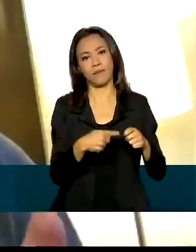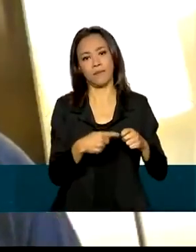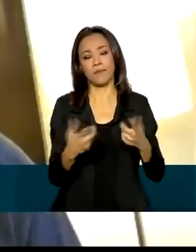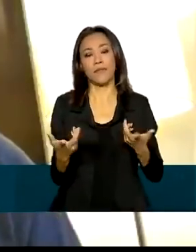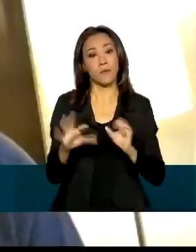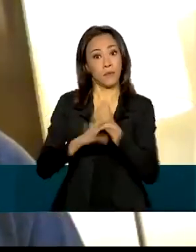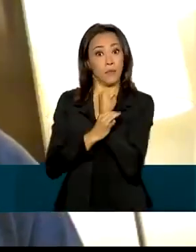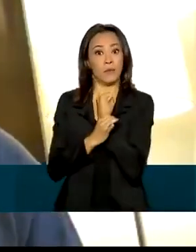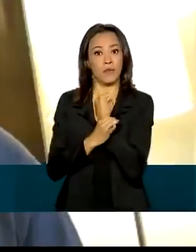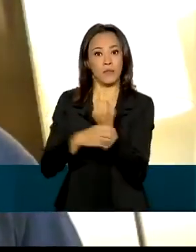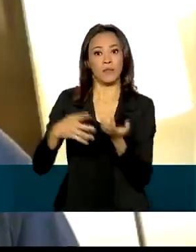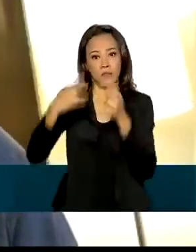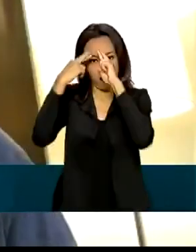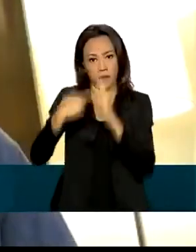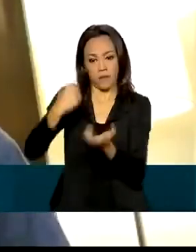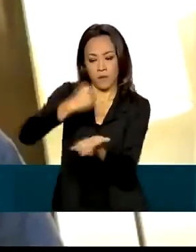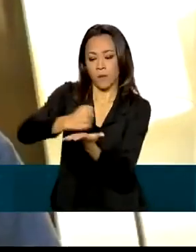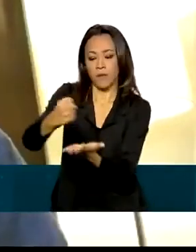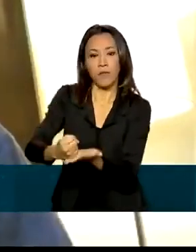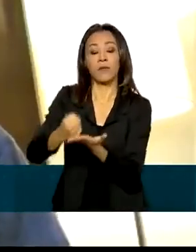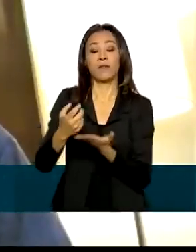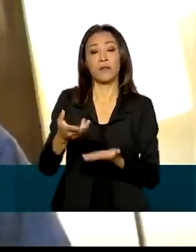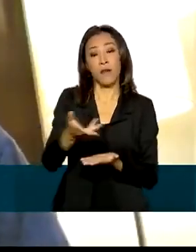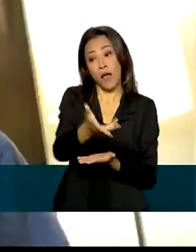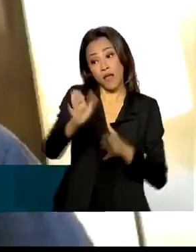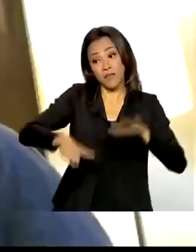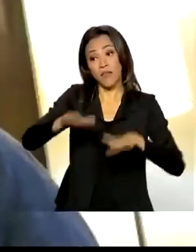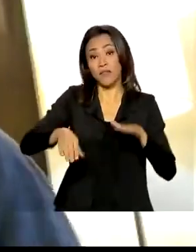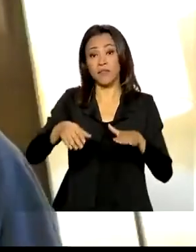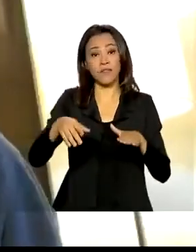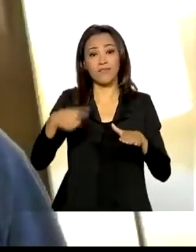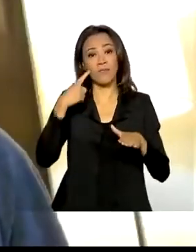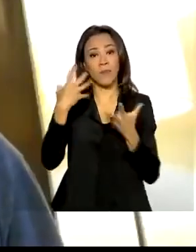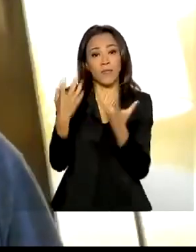de vista de segurança jurídica acabavam não sendo adotadas por conta do curso